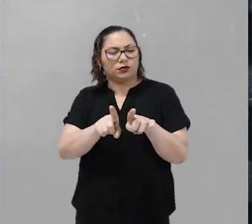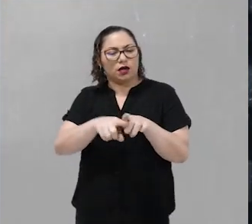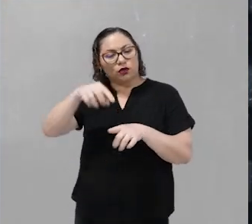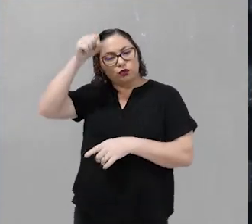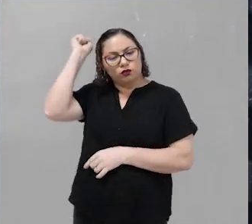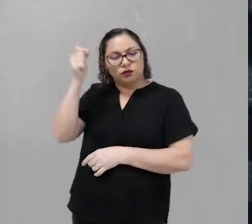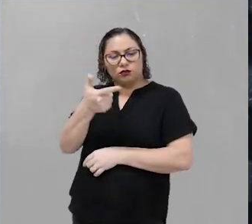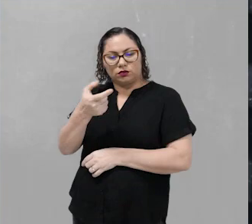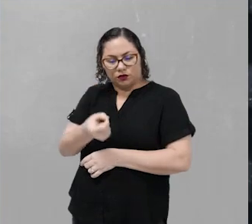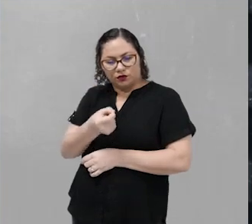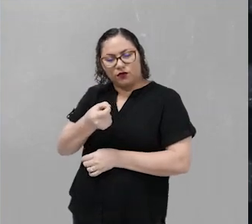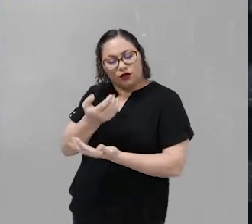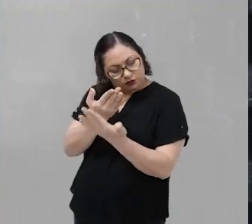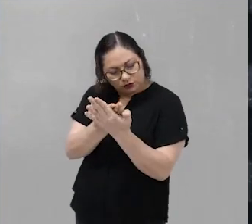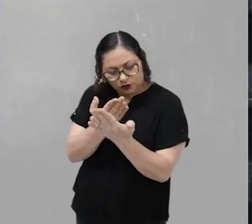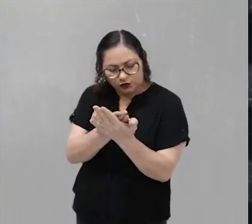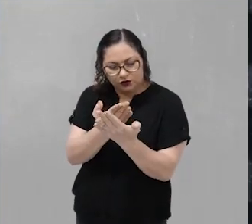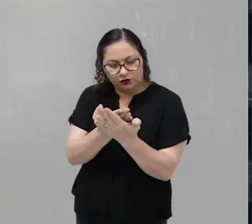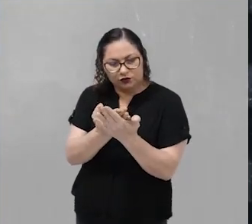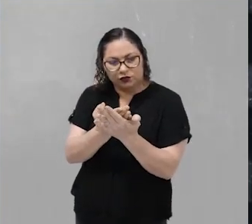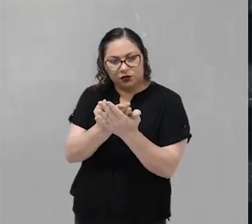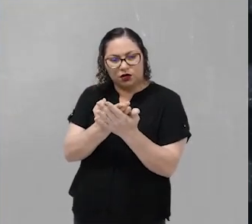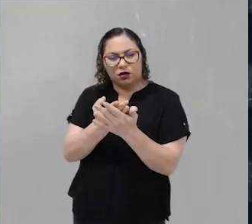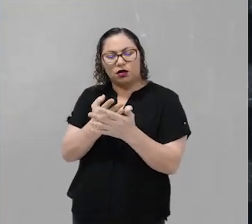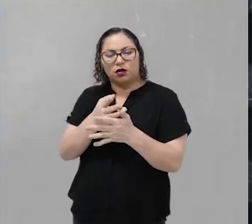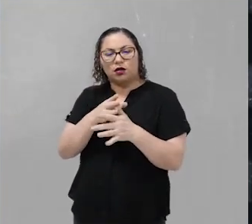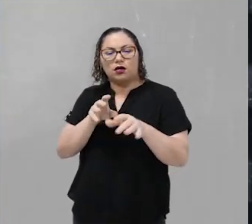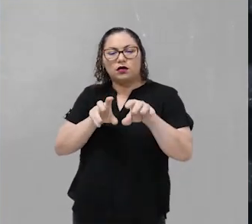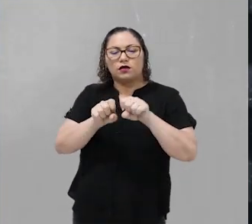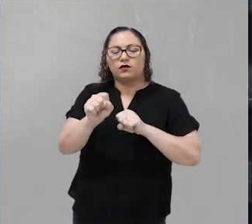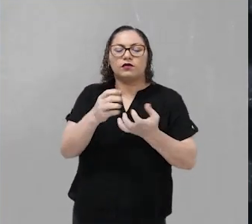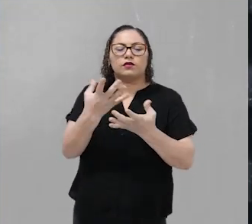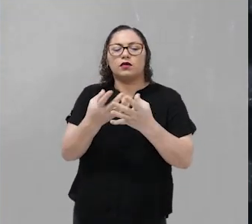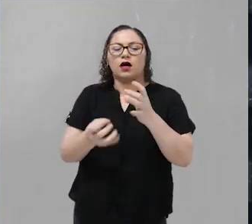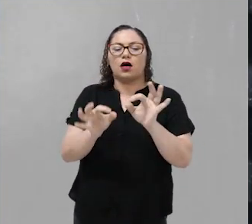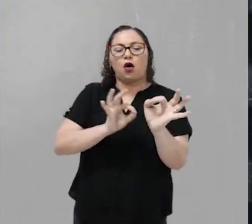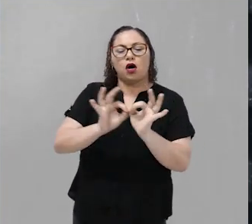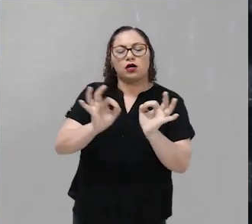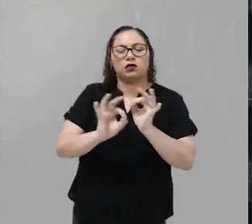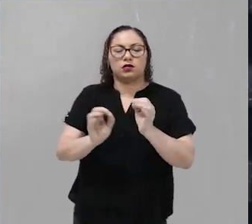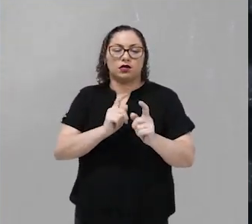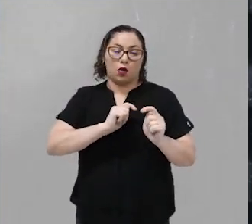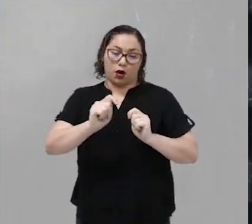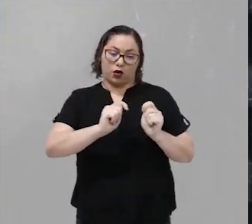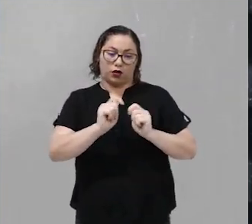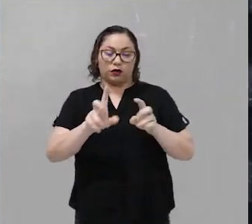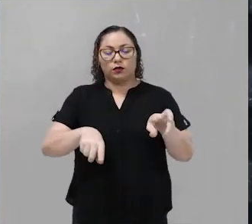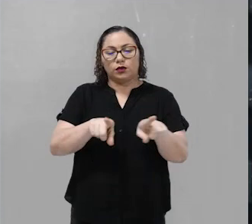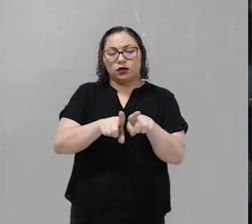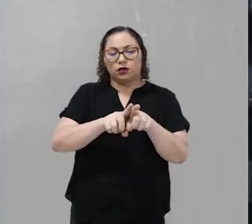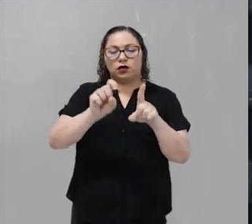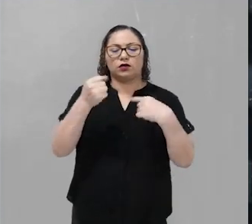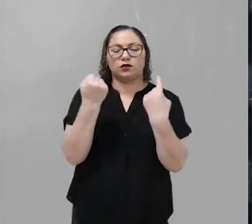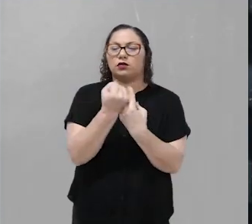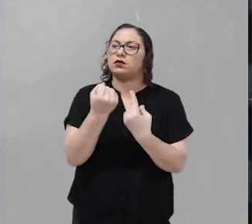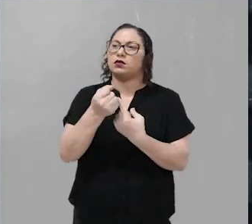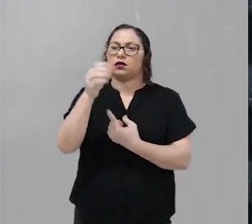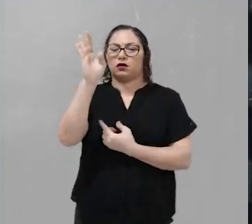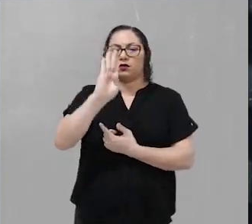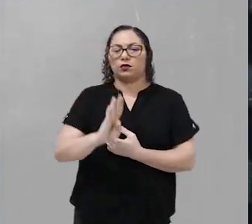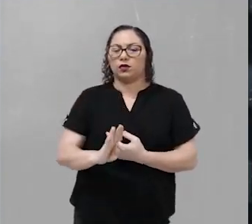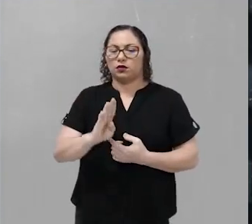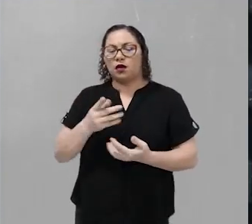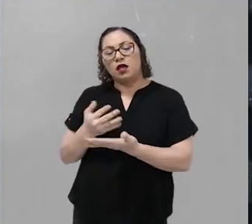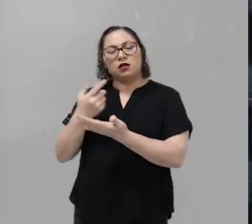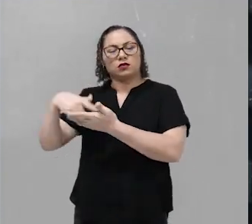século XX estudam essa formação econômica e social do Brasil, né? Então não é só na Europa não, a gente está citando da Europa porque a gente está